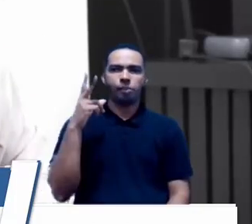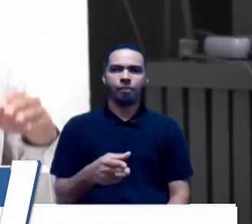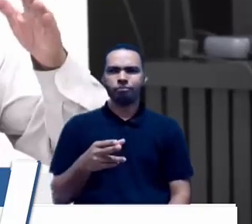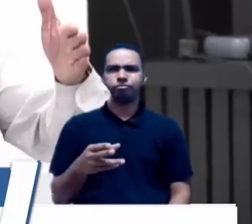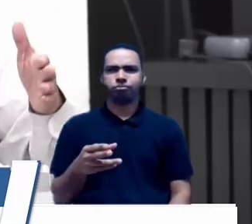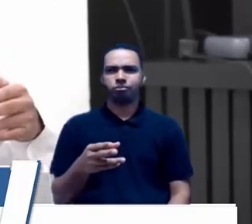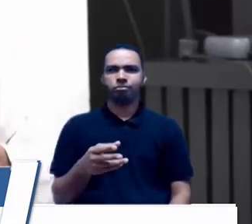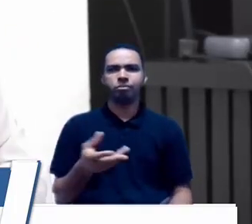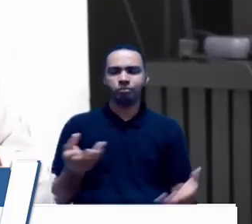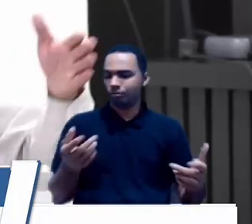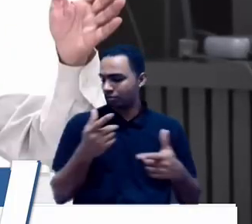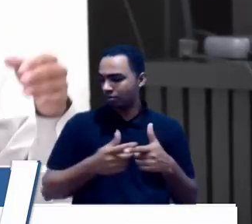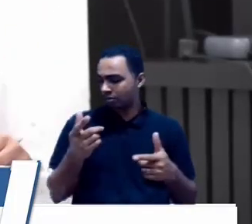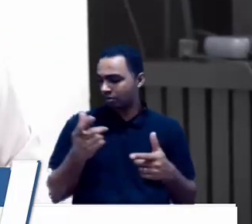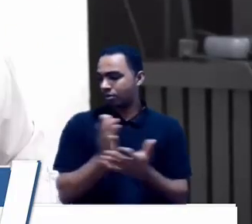tinha,